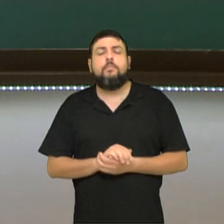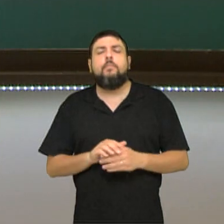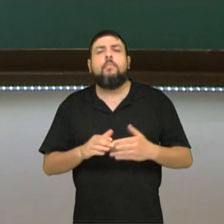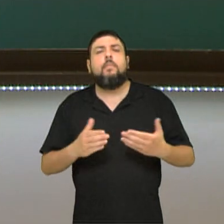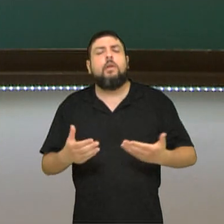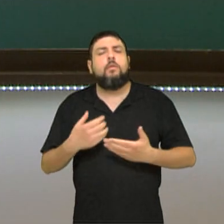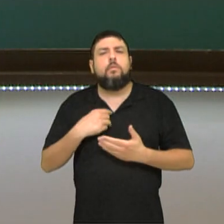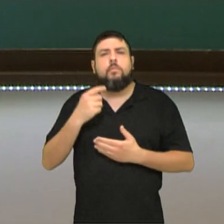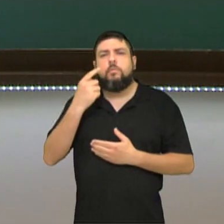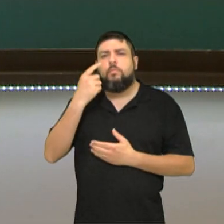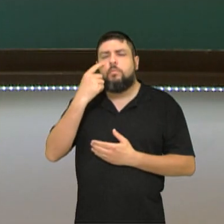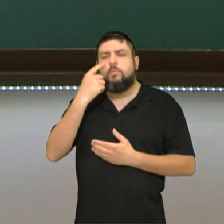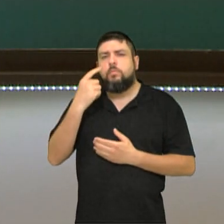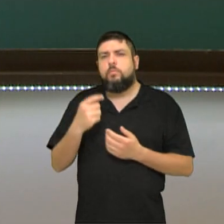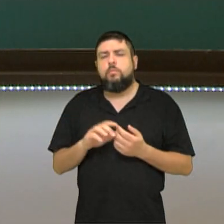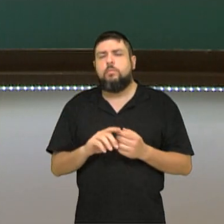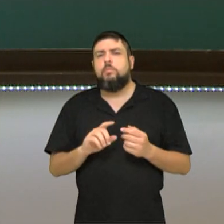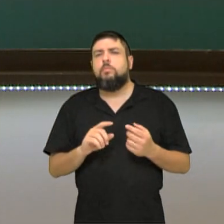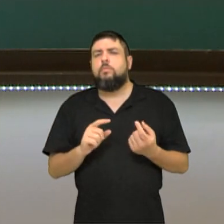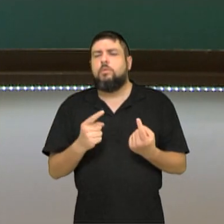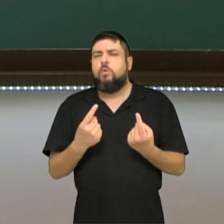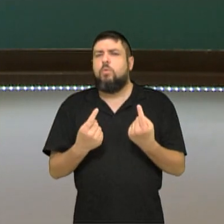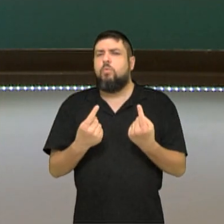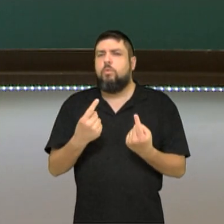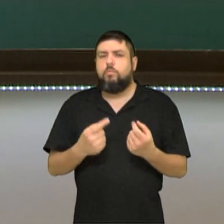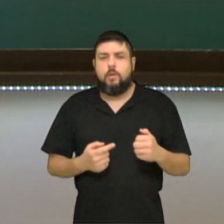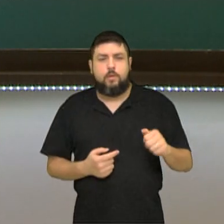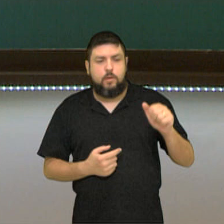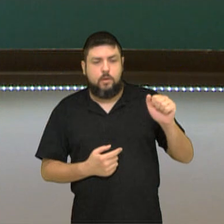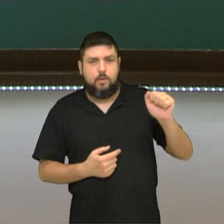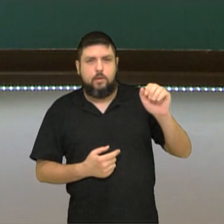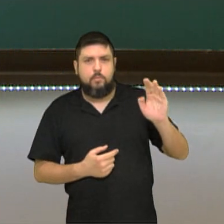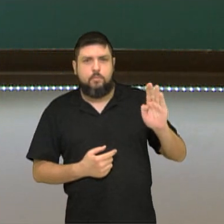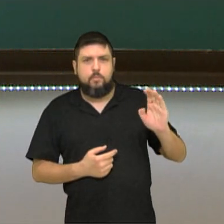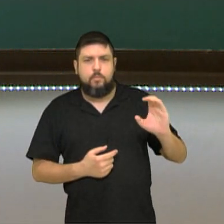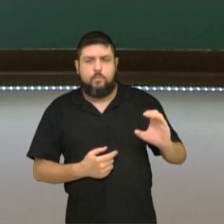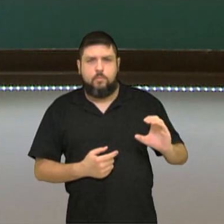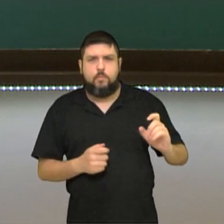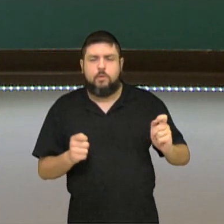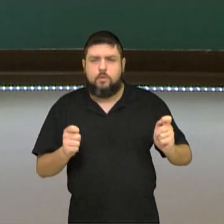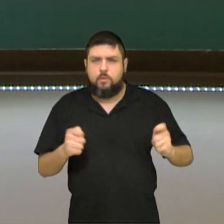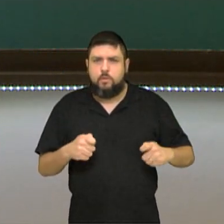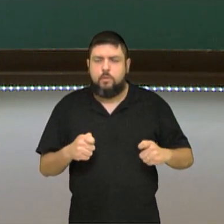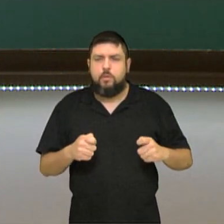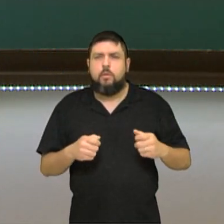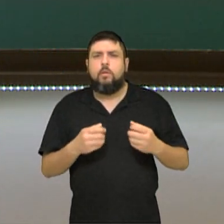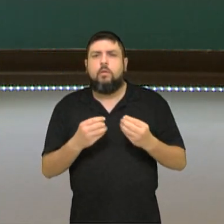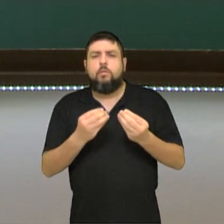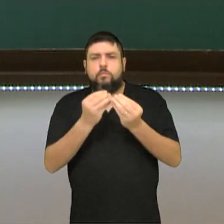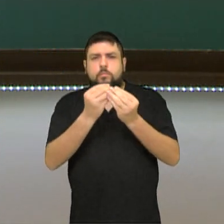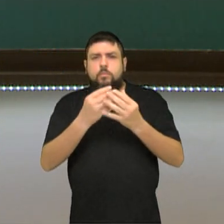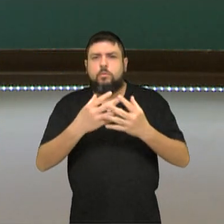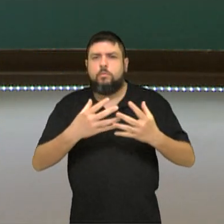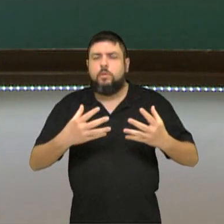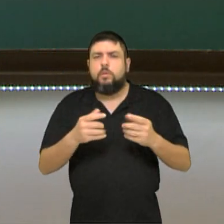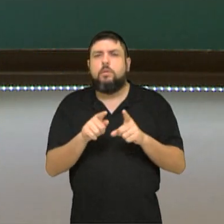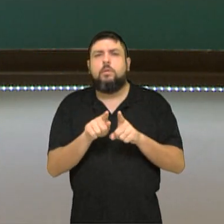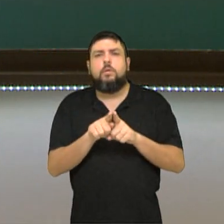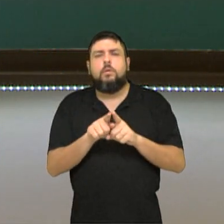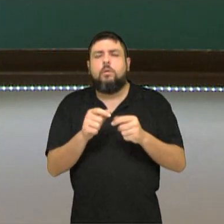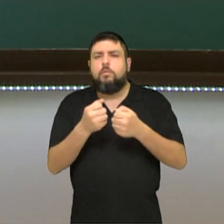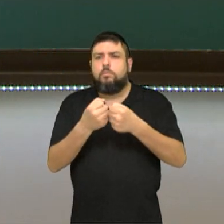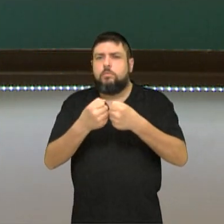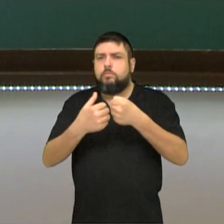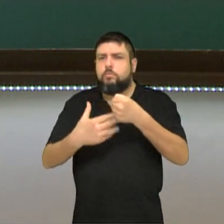Vamos ver qual dos valores dessa letra A, B e C que você conseguiu desmanchar, fatorar, decompor